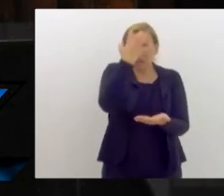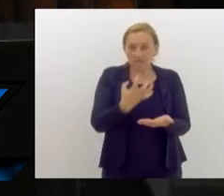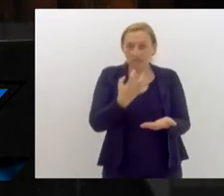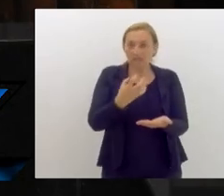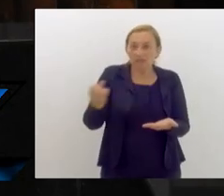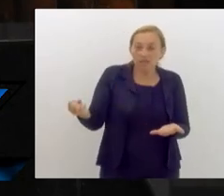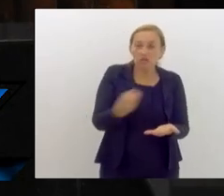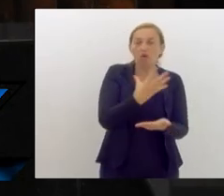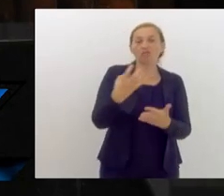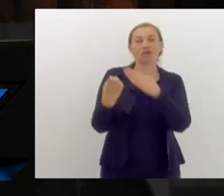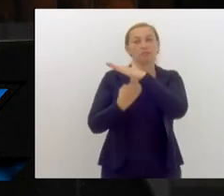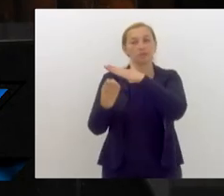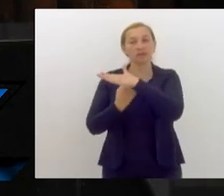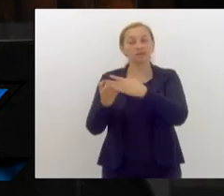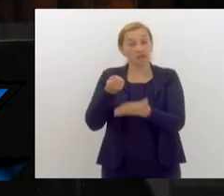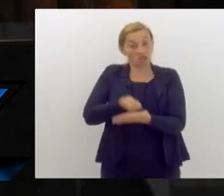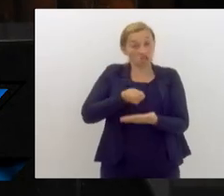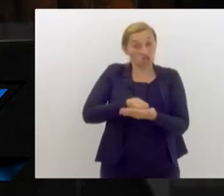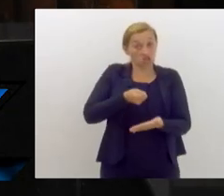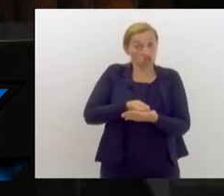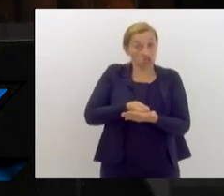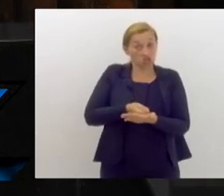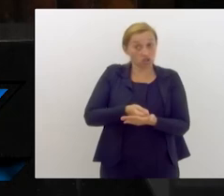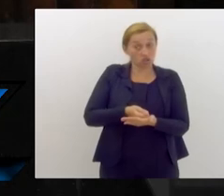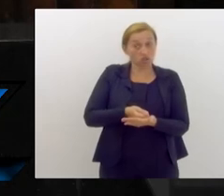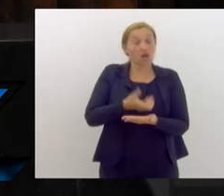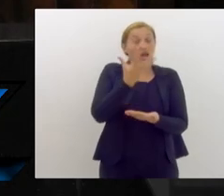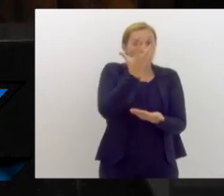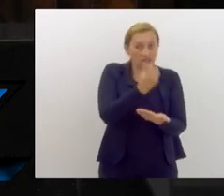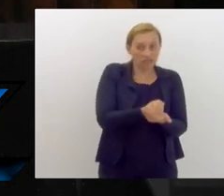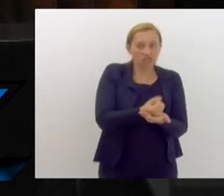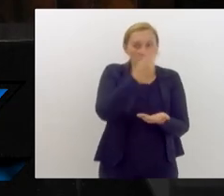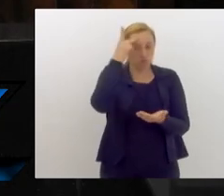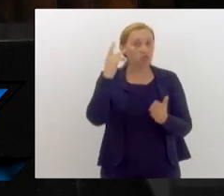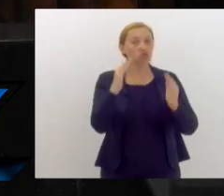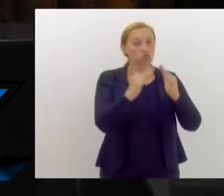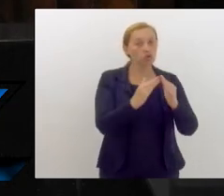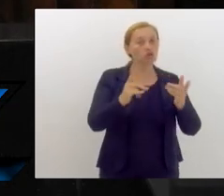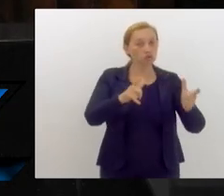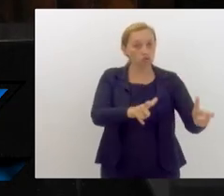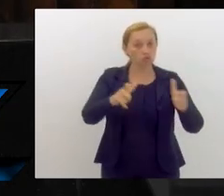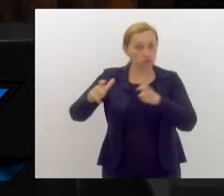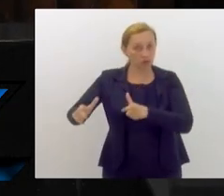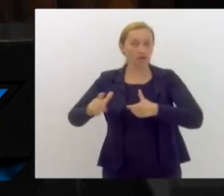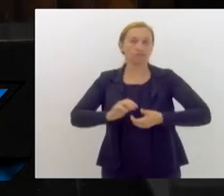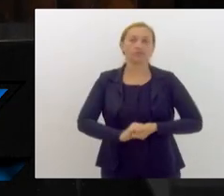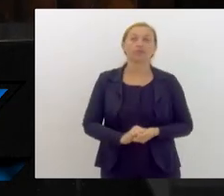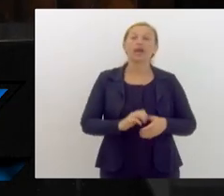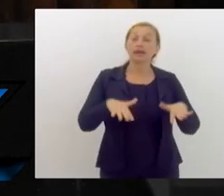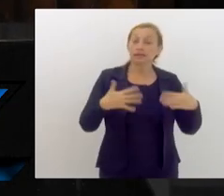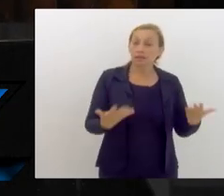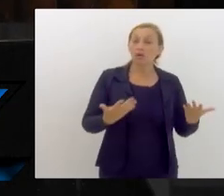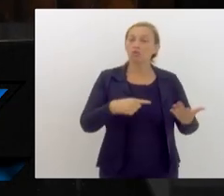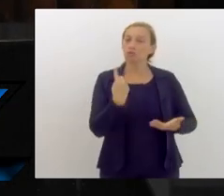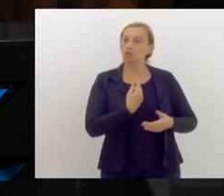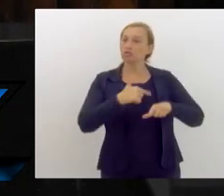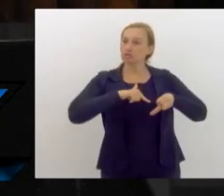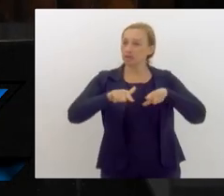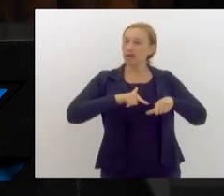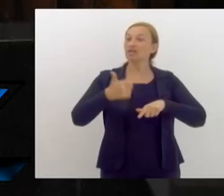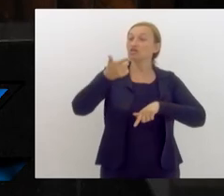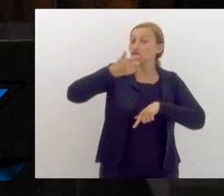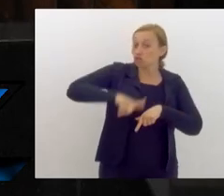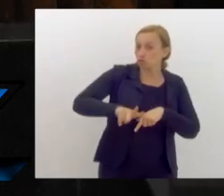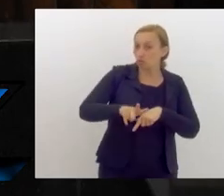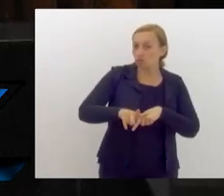concessionária no que tange aos cadastros dos moradores então o nosso mandato mais